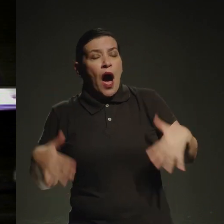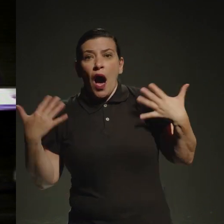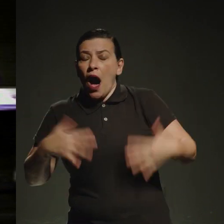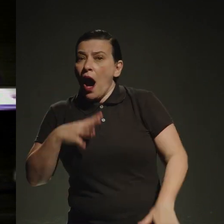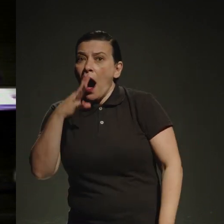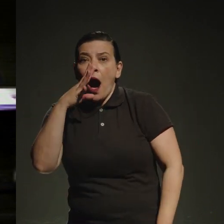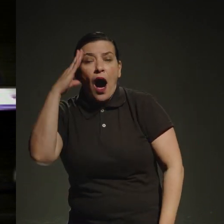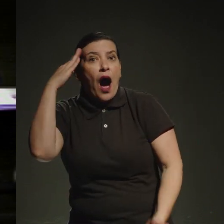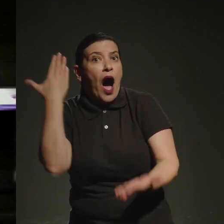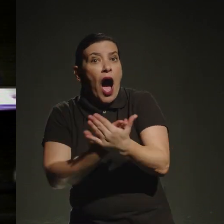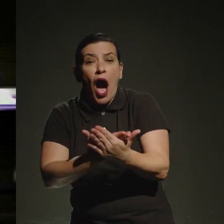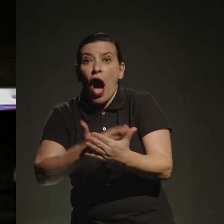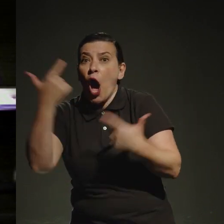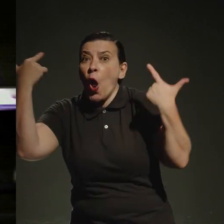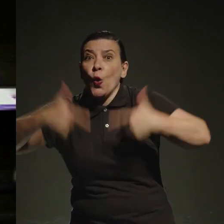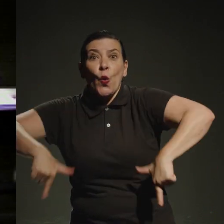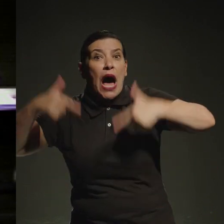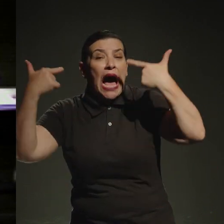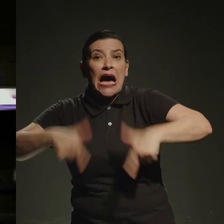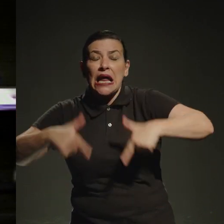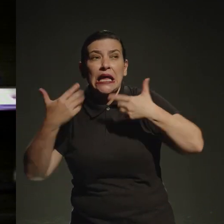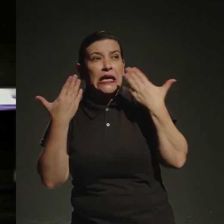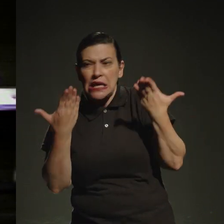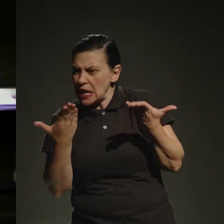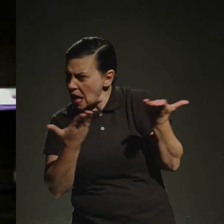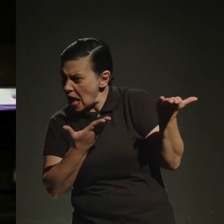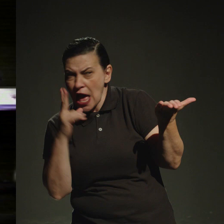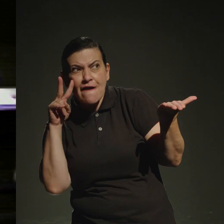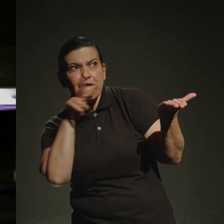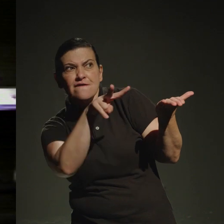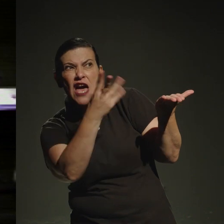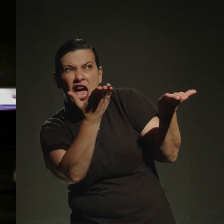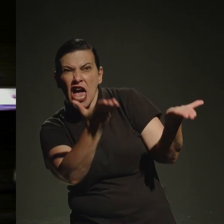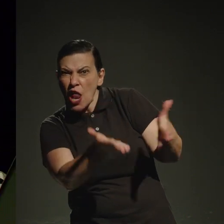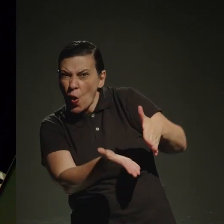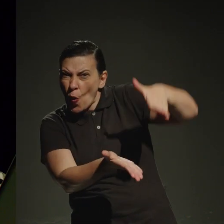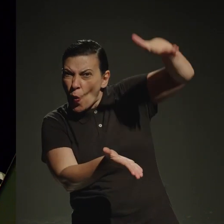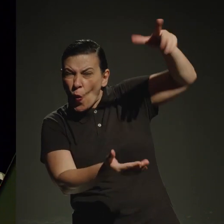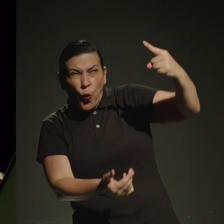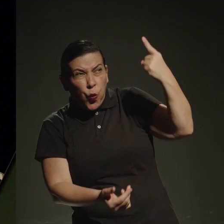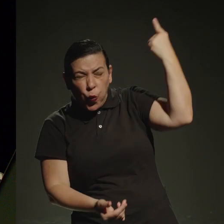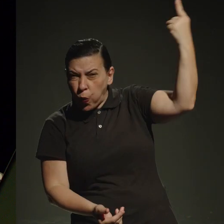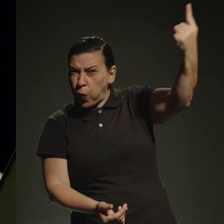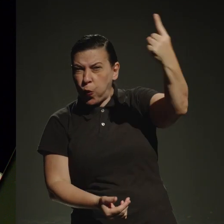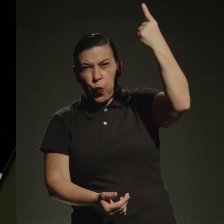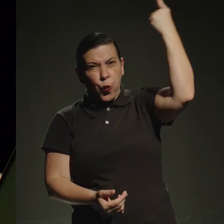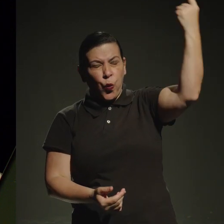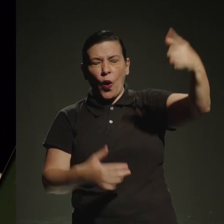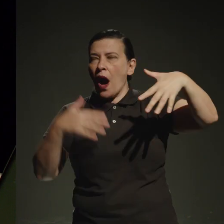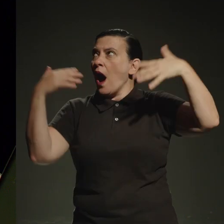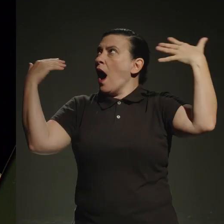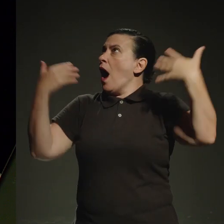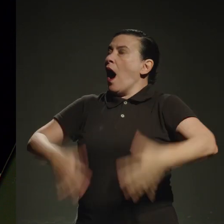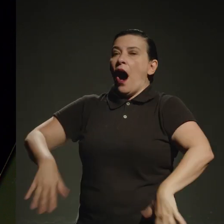Sancho de Deus, não acredito, não lo creio em meus bugalhos. Estás a ver como eu, o gigantão estatelado lá em